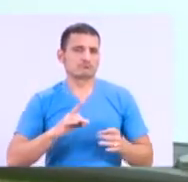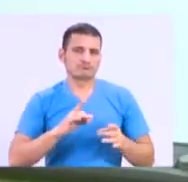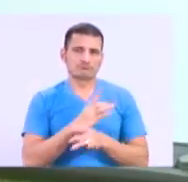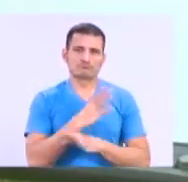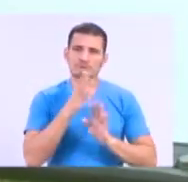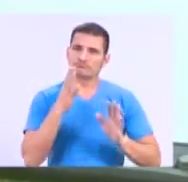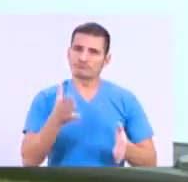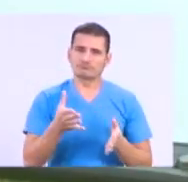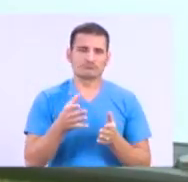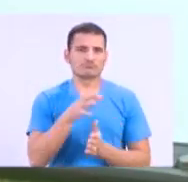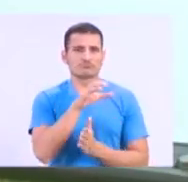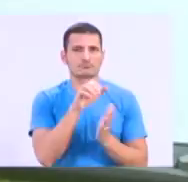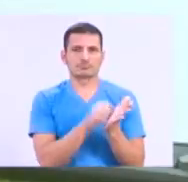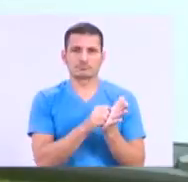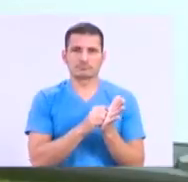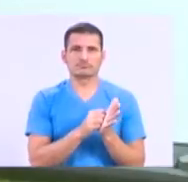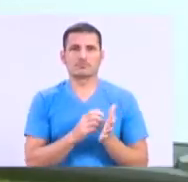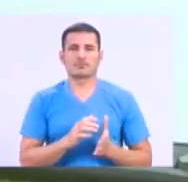já para você